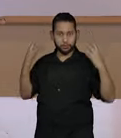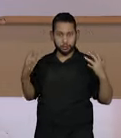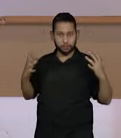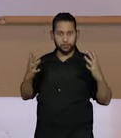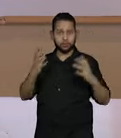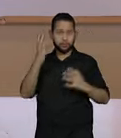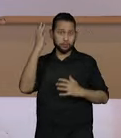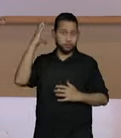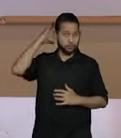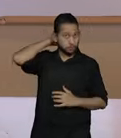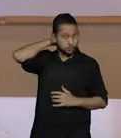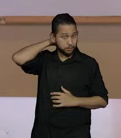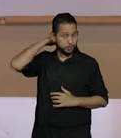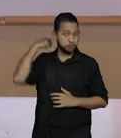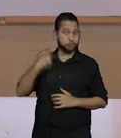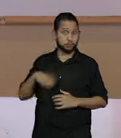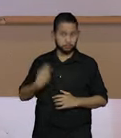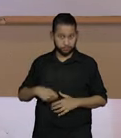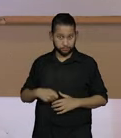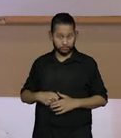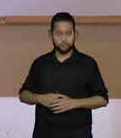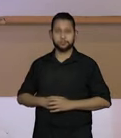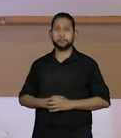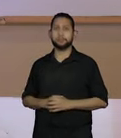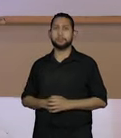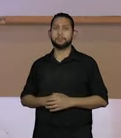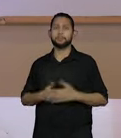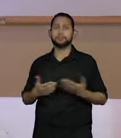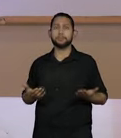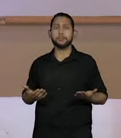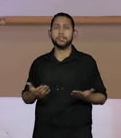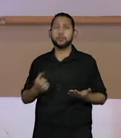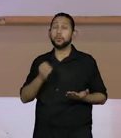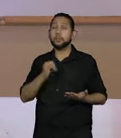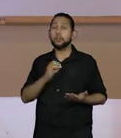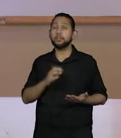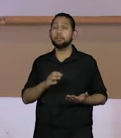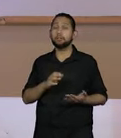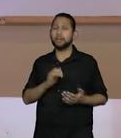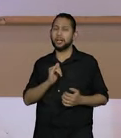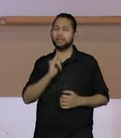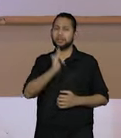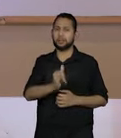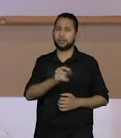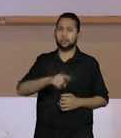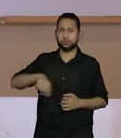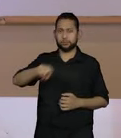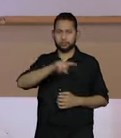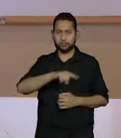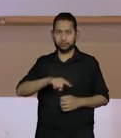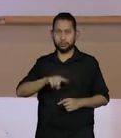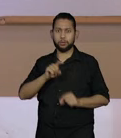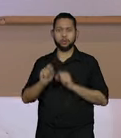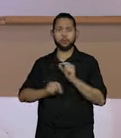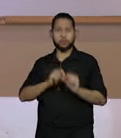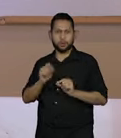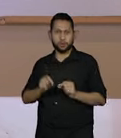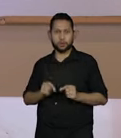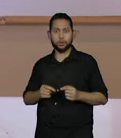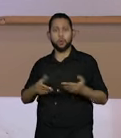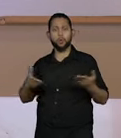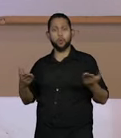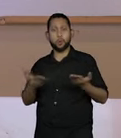mantê-los presos atrás da cabeça. Uma coisa que eu gostaria de frisar com vocês, que esses experimentos que a gente vai fazer aqui